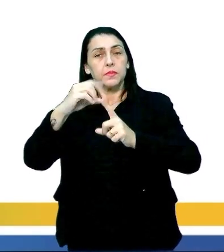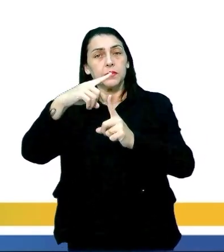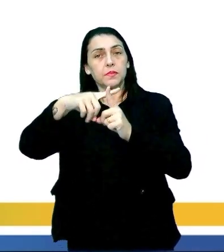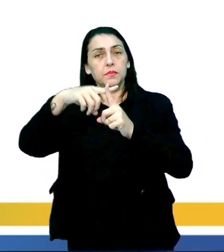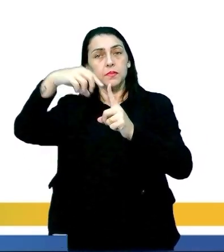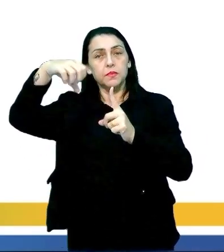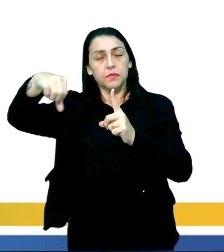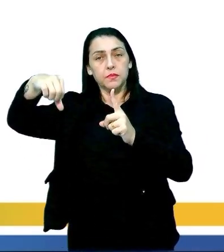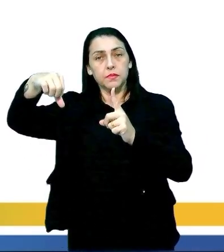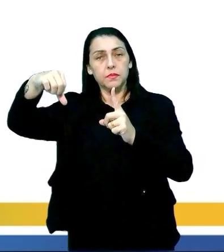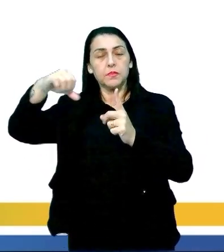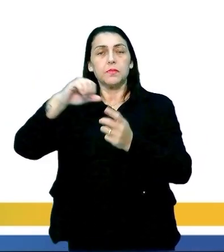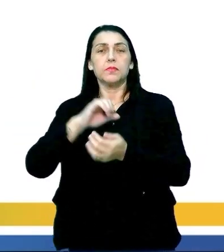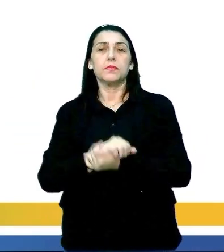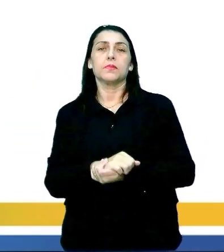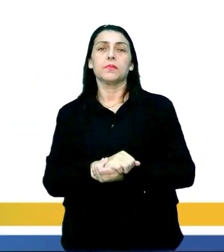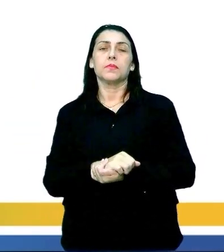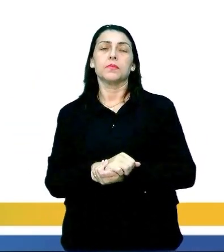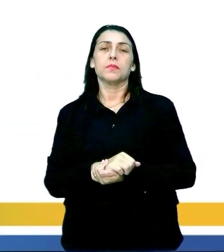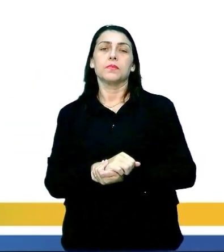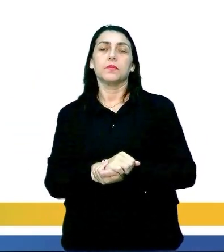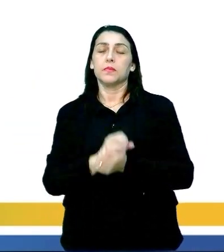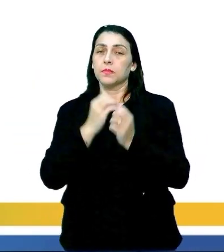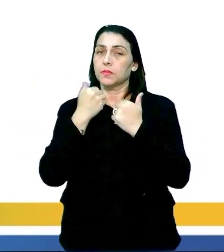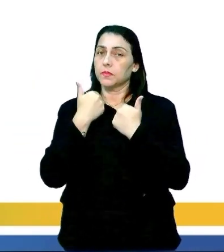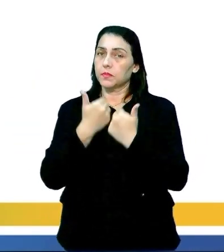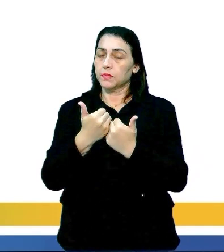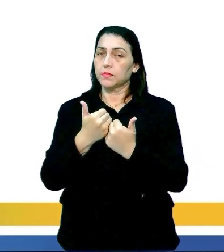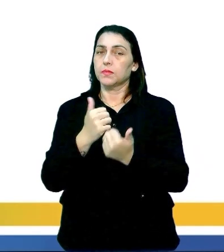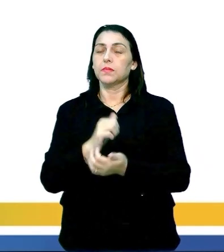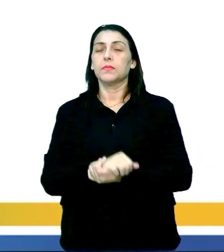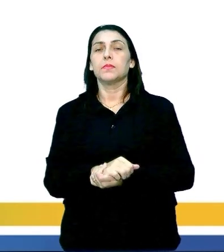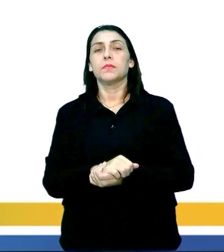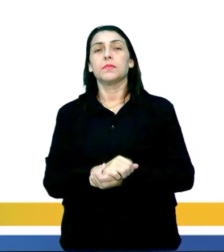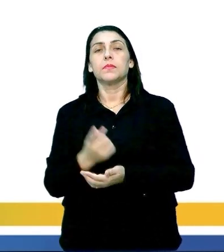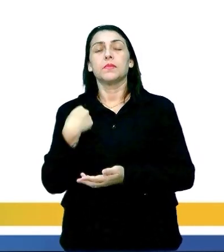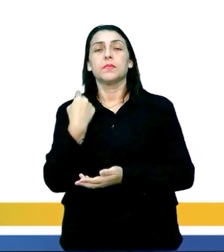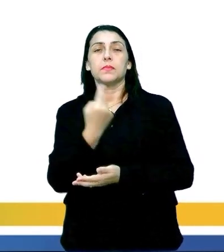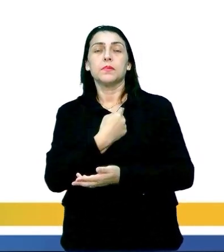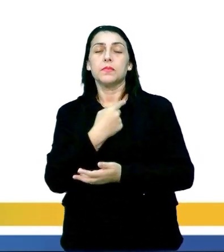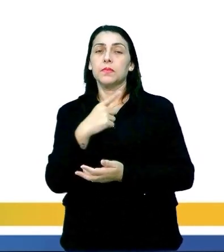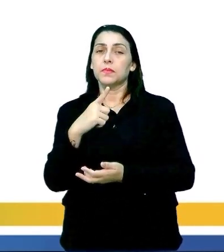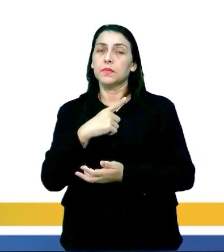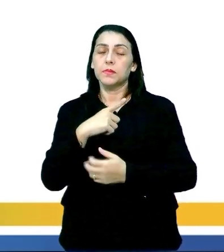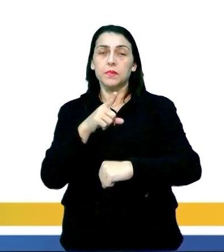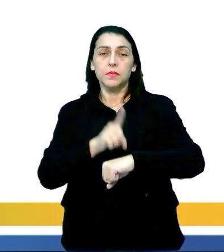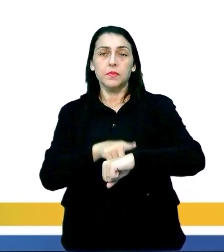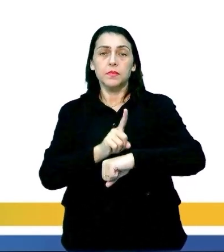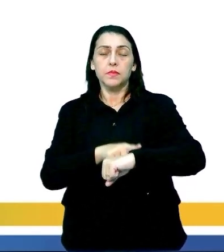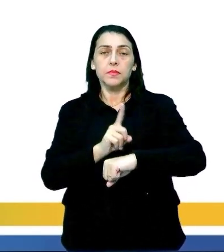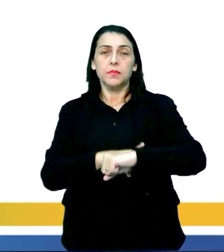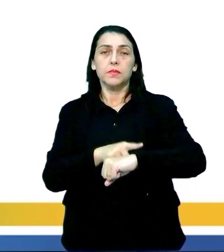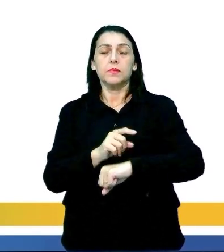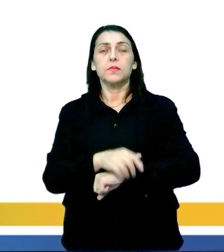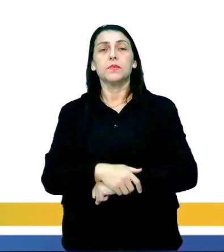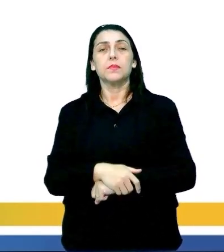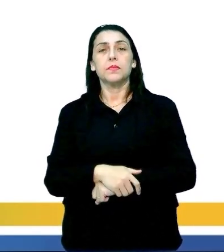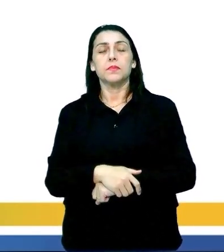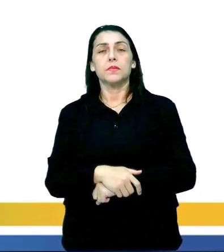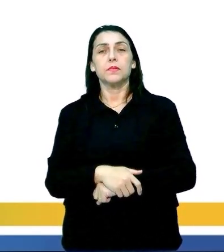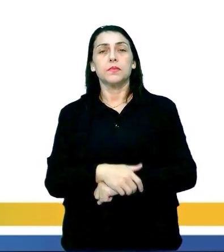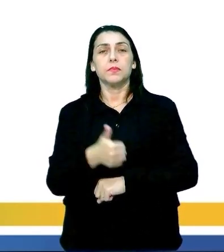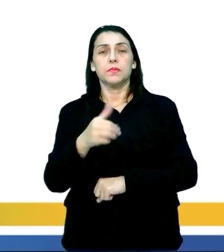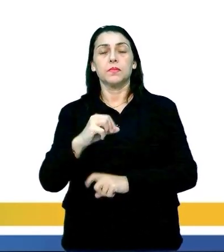mais 9. Tudo bem? Então, a gente vai ter esse horário aí. 10